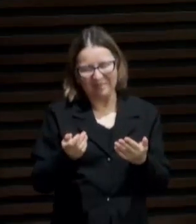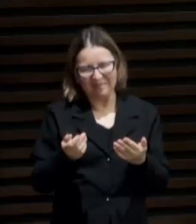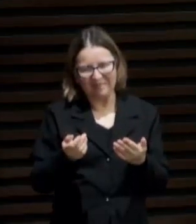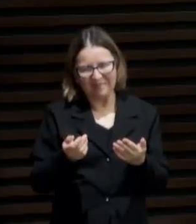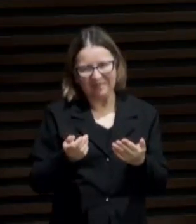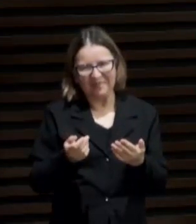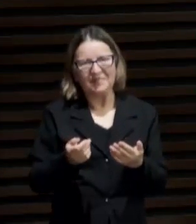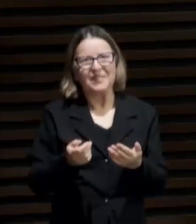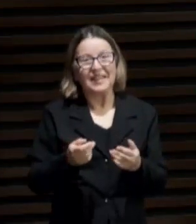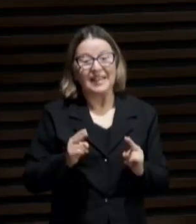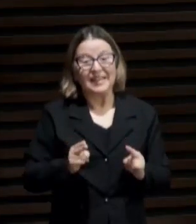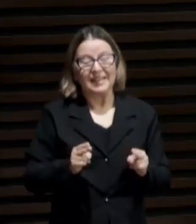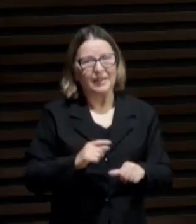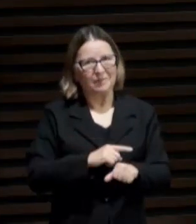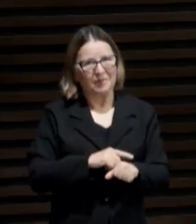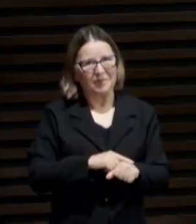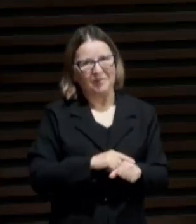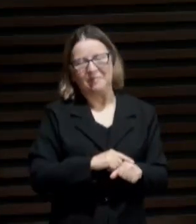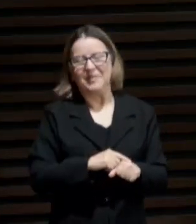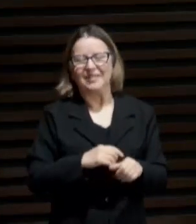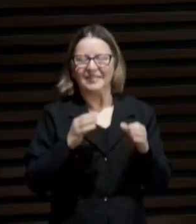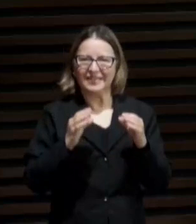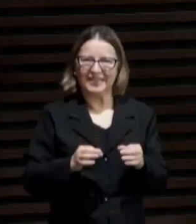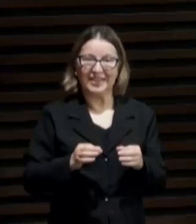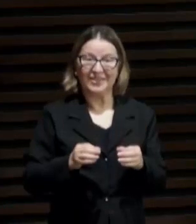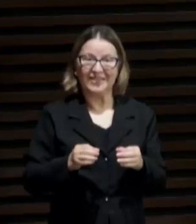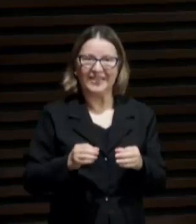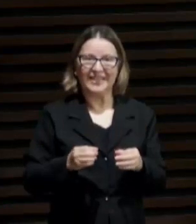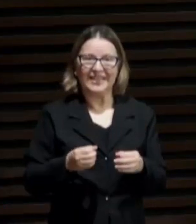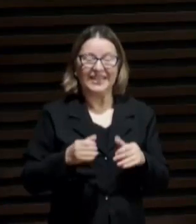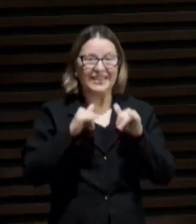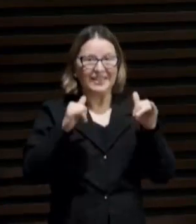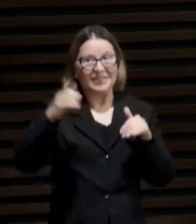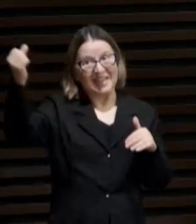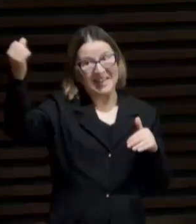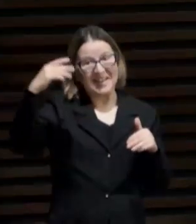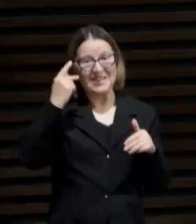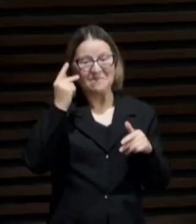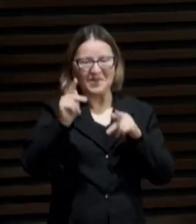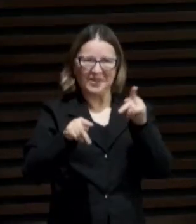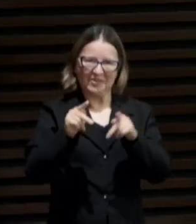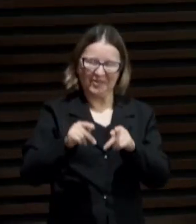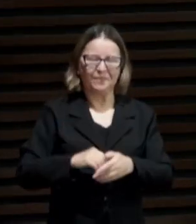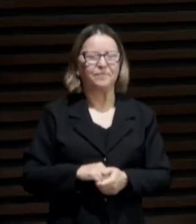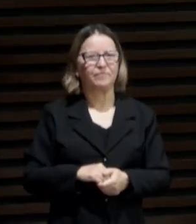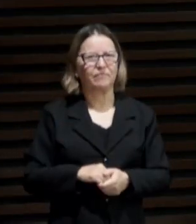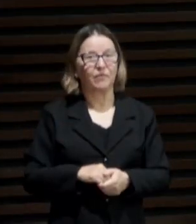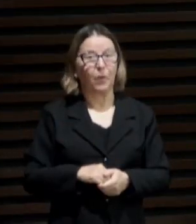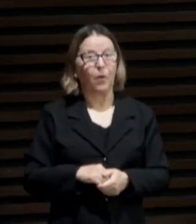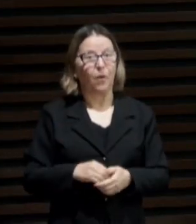necessidade, e assim transmita graça aos que ouvem. Eu não tomei café hoje, meus irmãos, comi